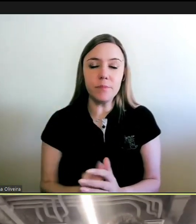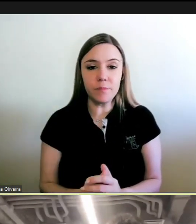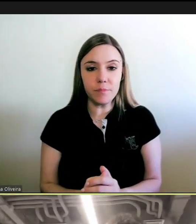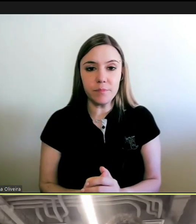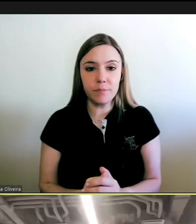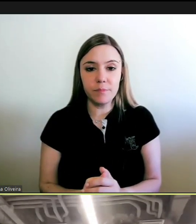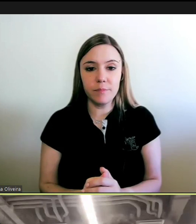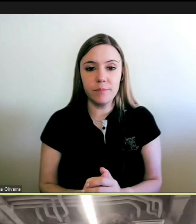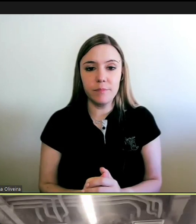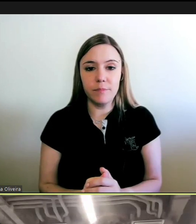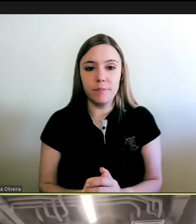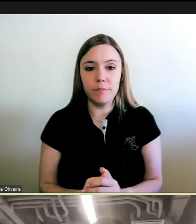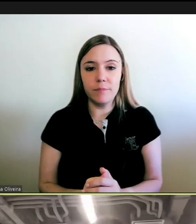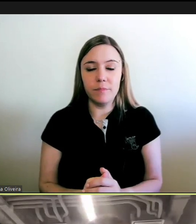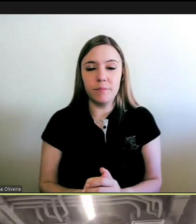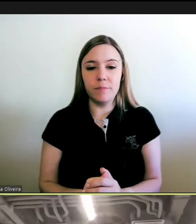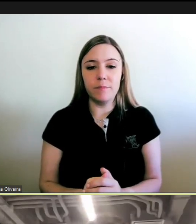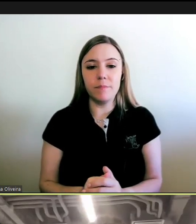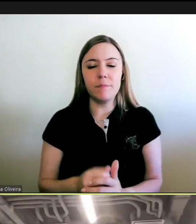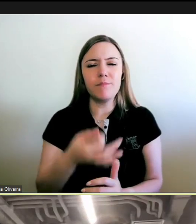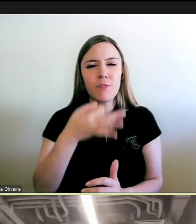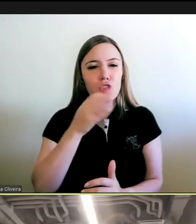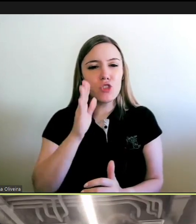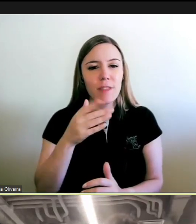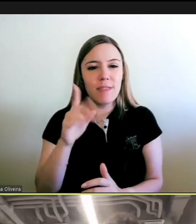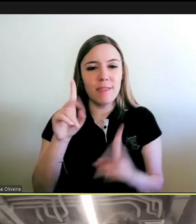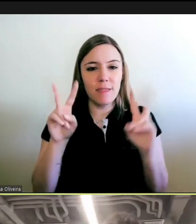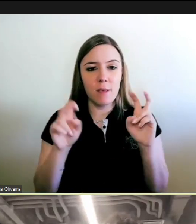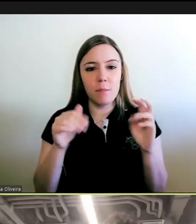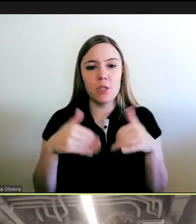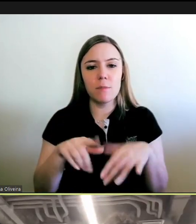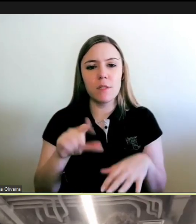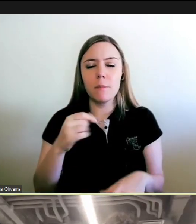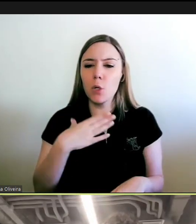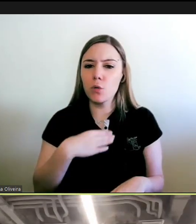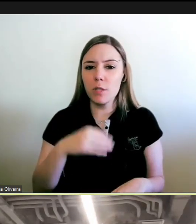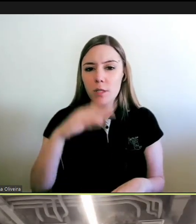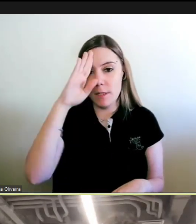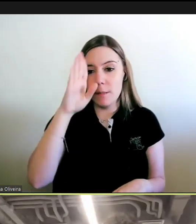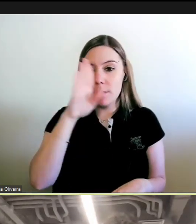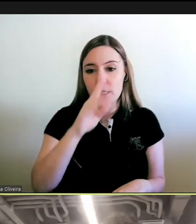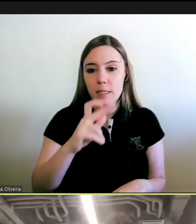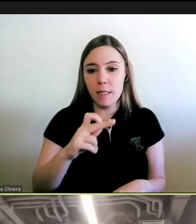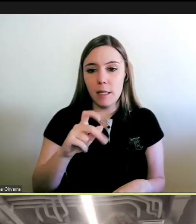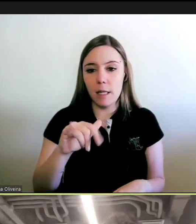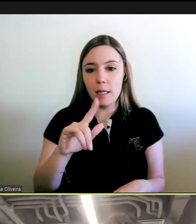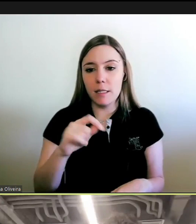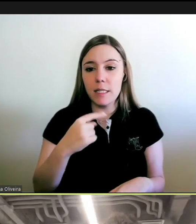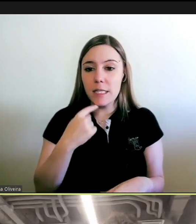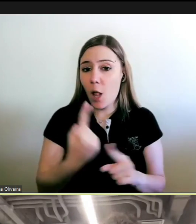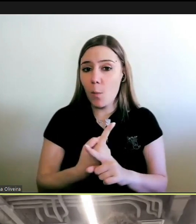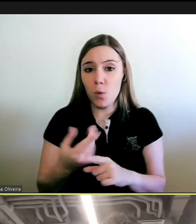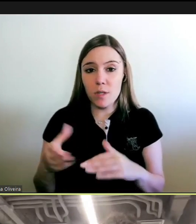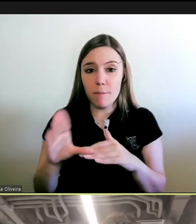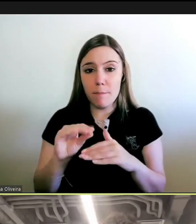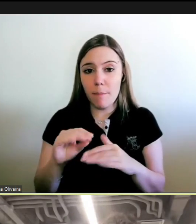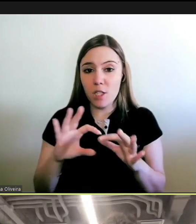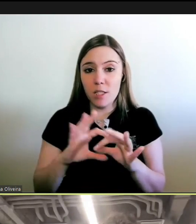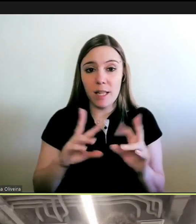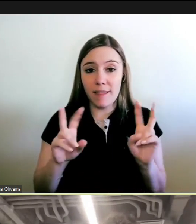Já volto assim nesse tema, Telma, porque é uma pergunta que eu queria fazer, mas já agora gostava de saber se a Alice tem alguma coisa que queira acrescentar neste ponto.